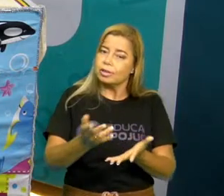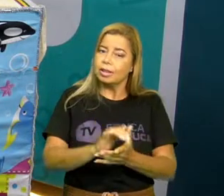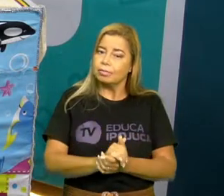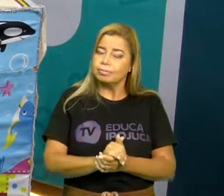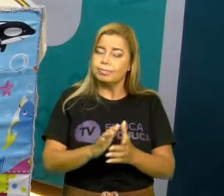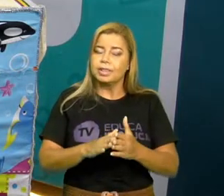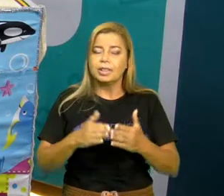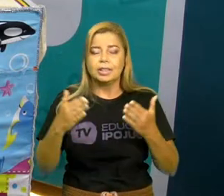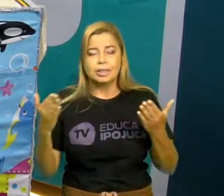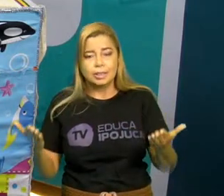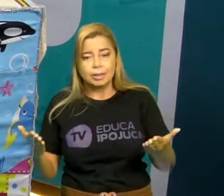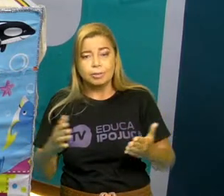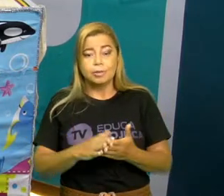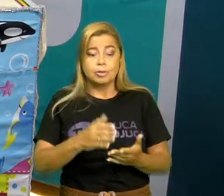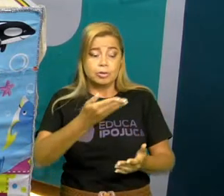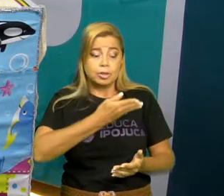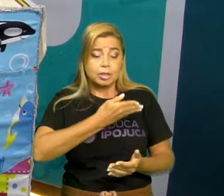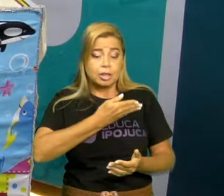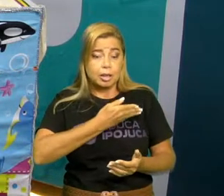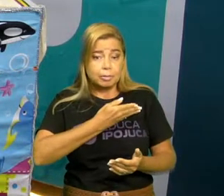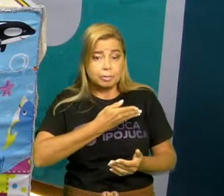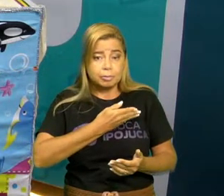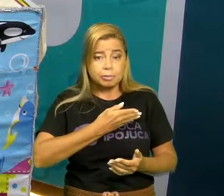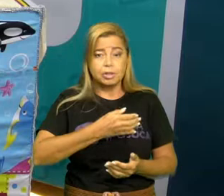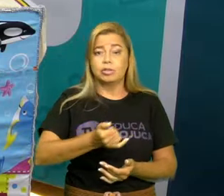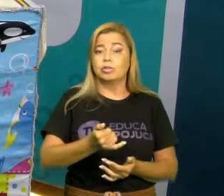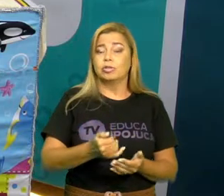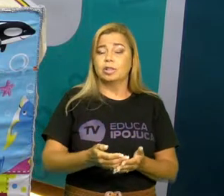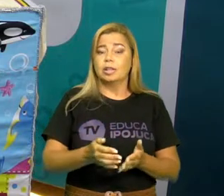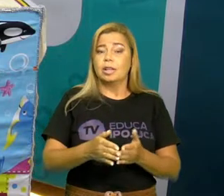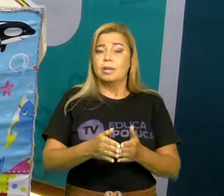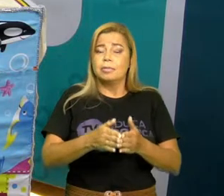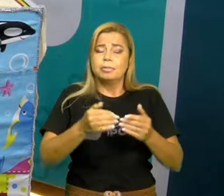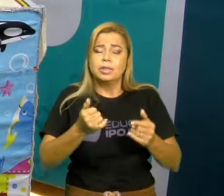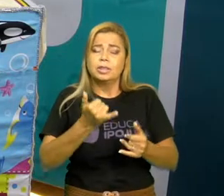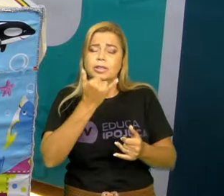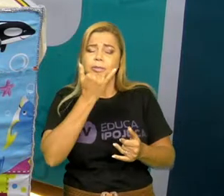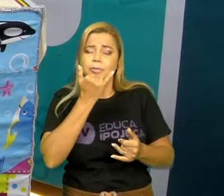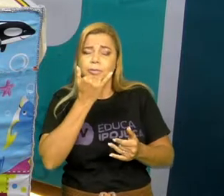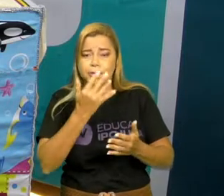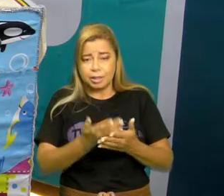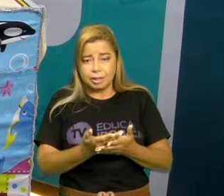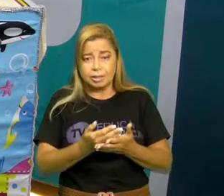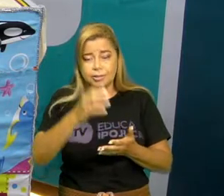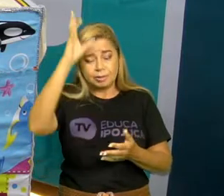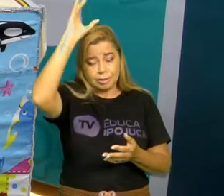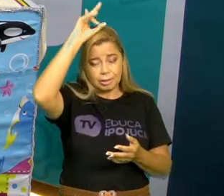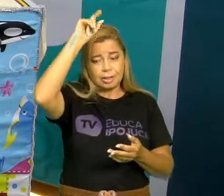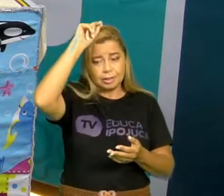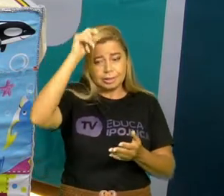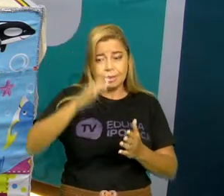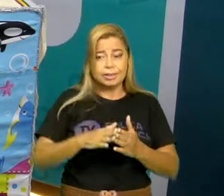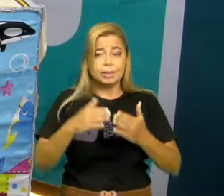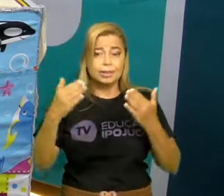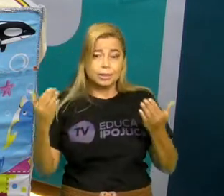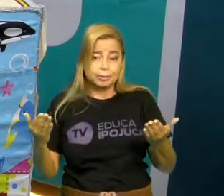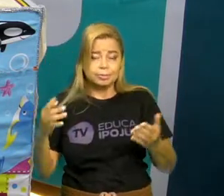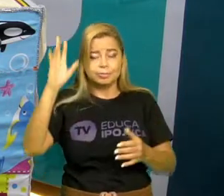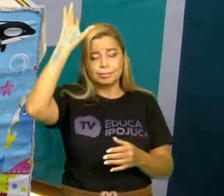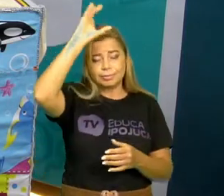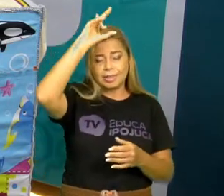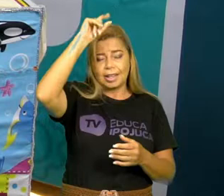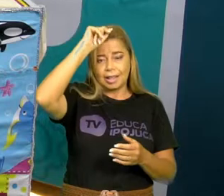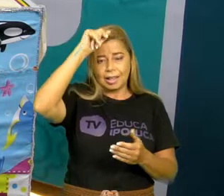arrependeram, pediram perdão à galinha. A galinha tinha um coração bondoso. E ela repartiu esse